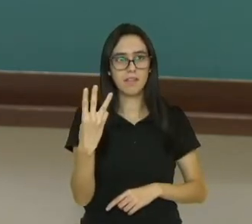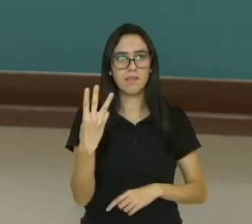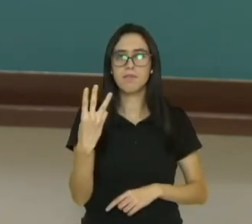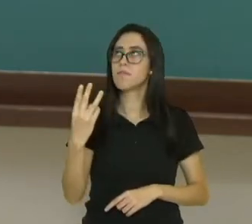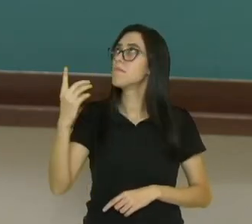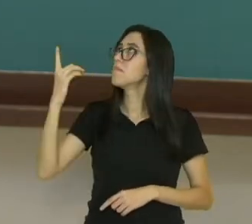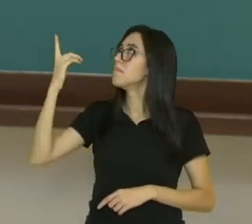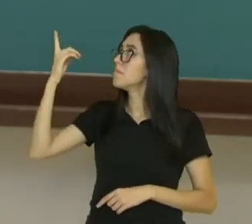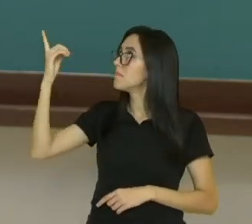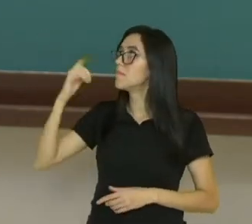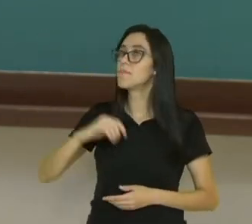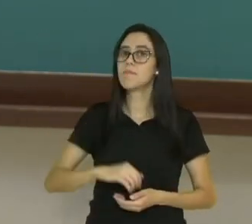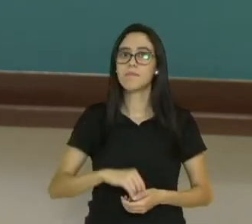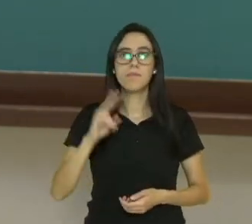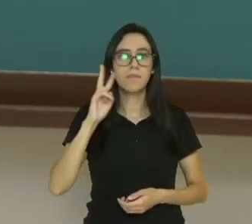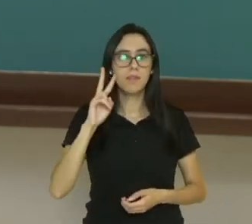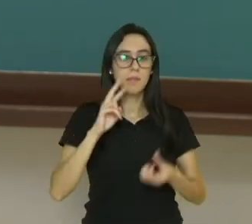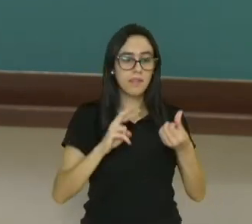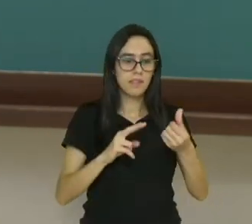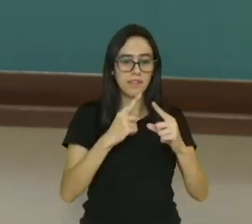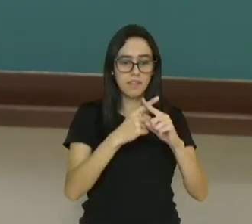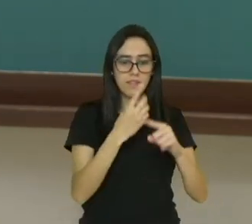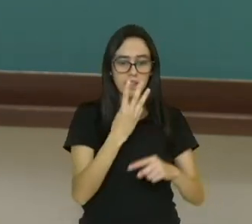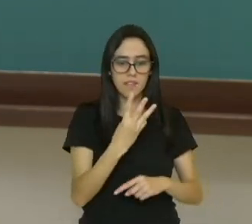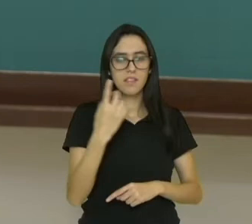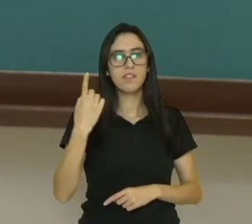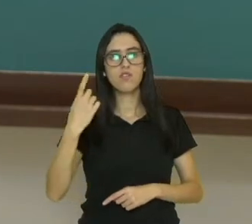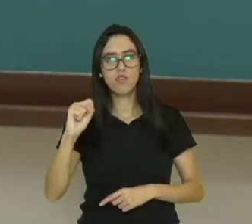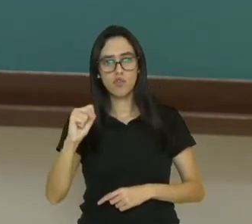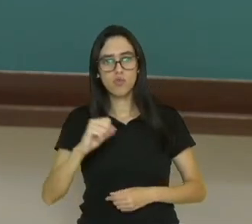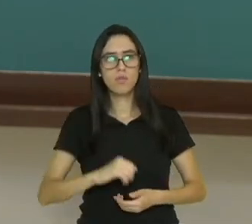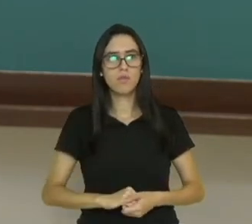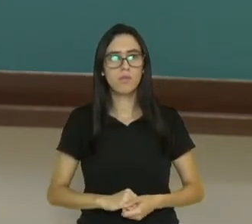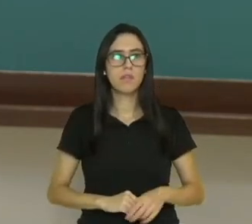3, 18. Lembra? Eu tenho que fazer o mesmo com o meu numerador.